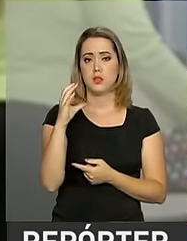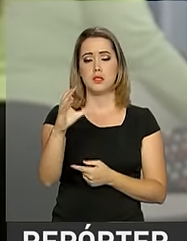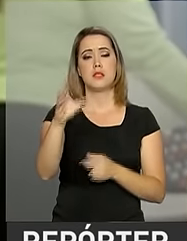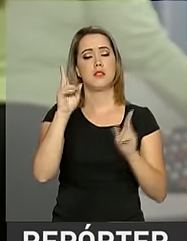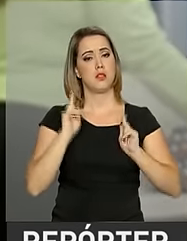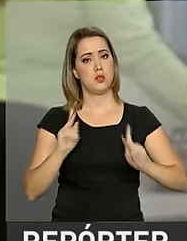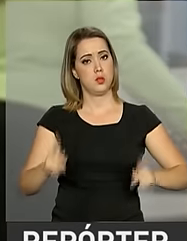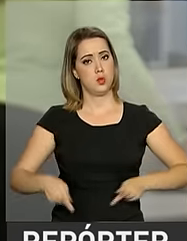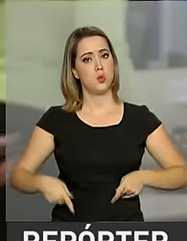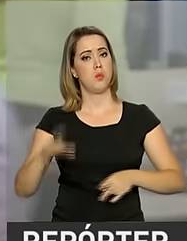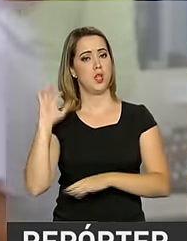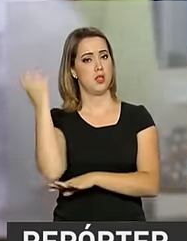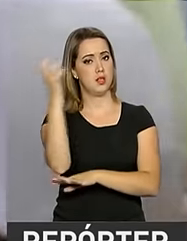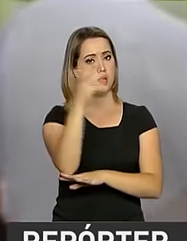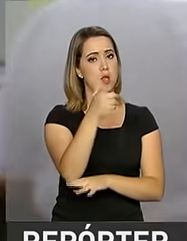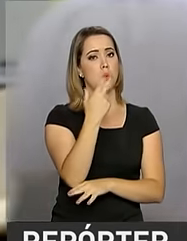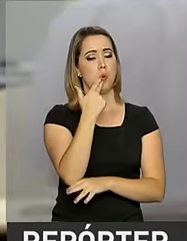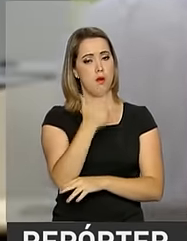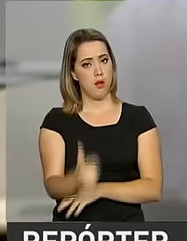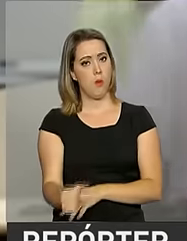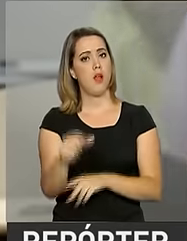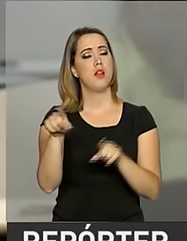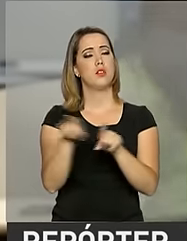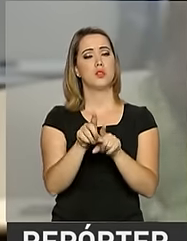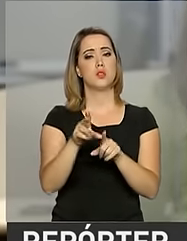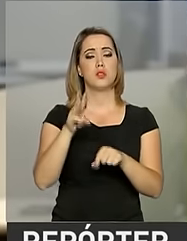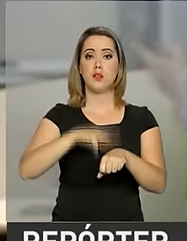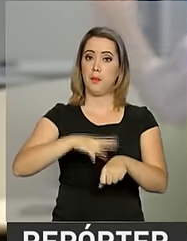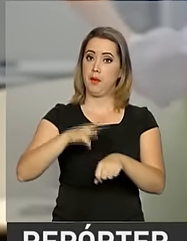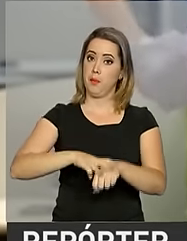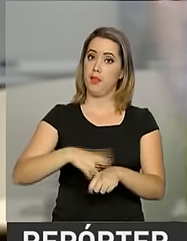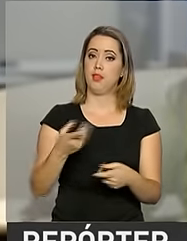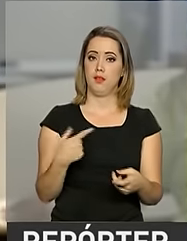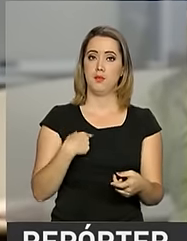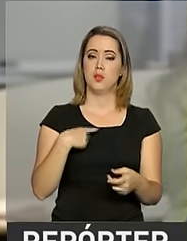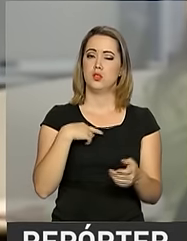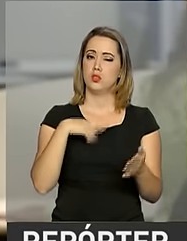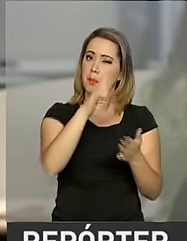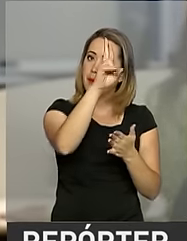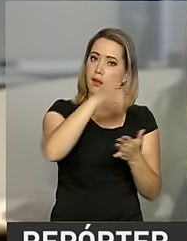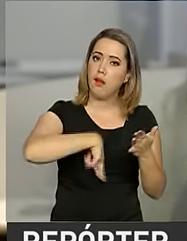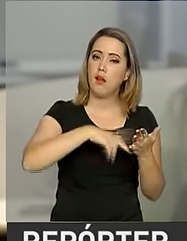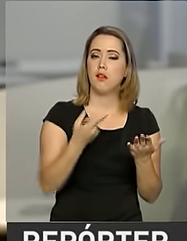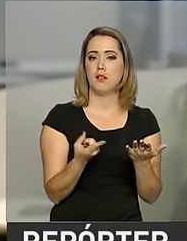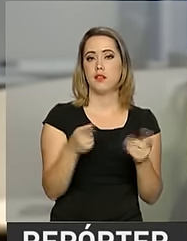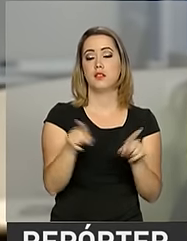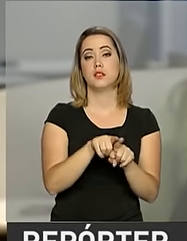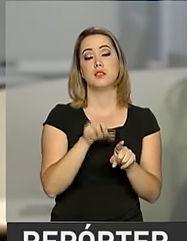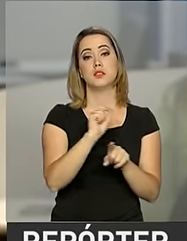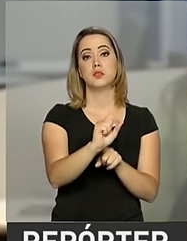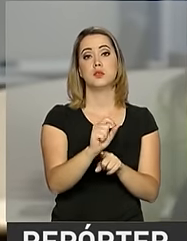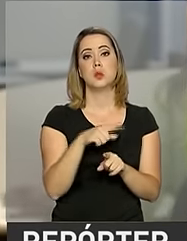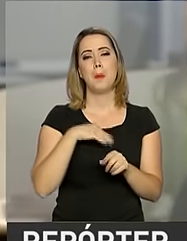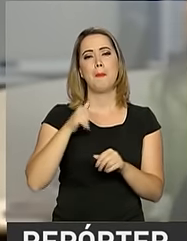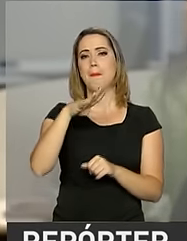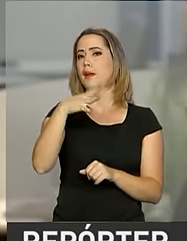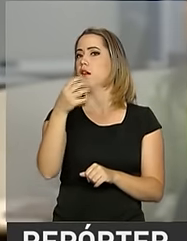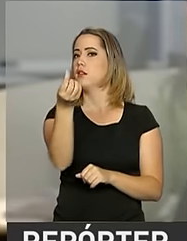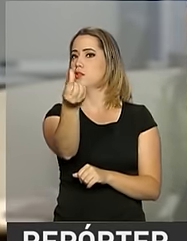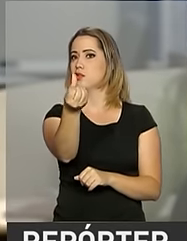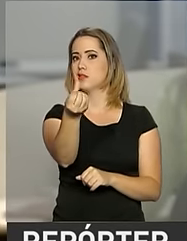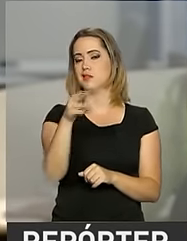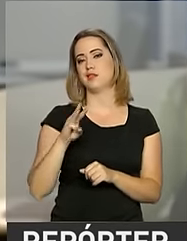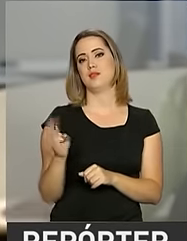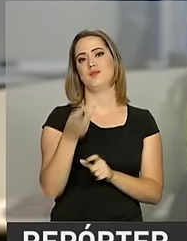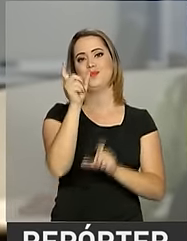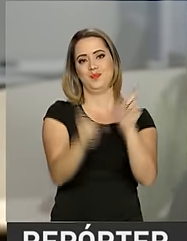da Natureza, Linguagens e Matemática, além da redação, que teve como tema intolerância religiosa no Brasil. Mais de 6 milhões de